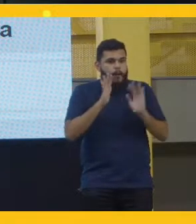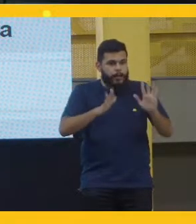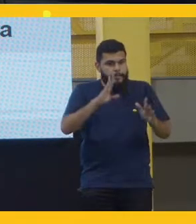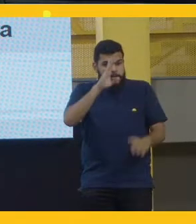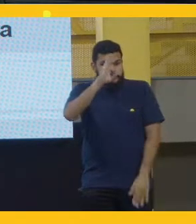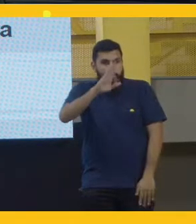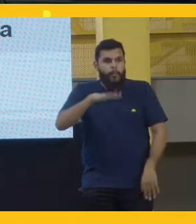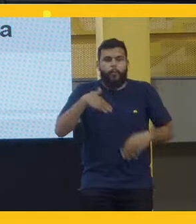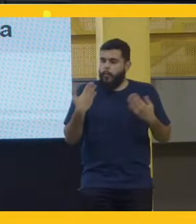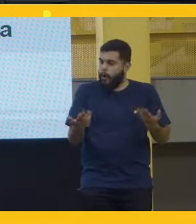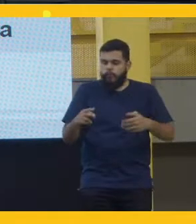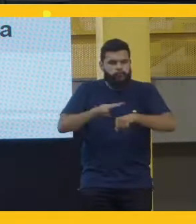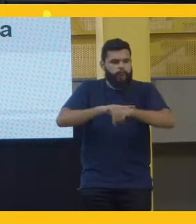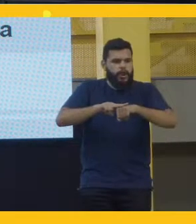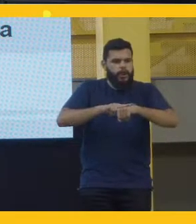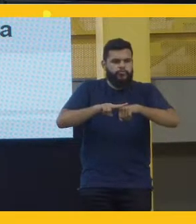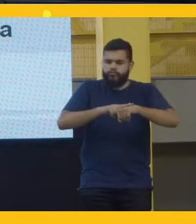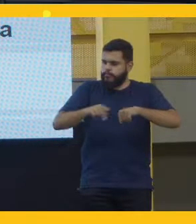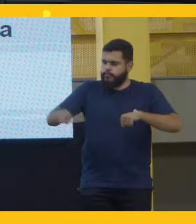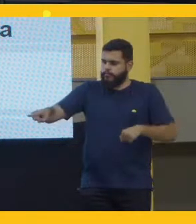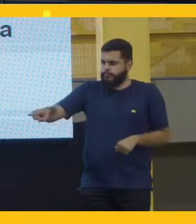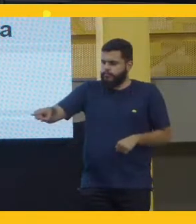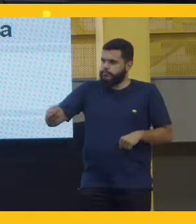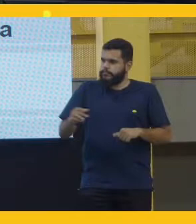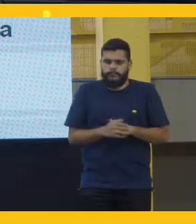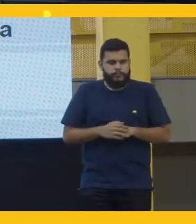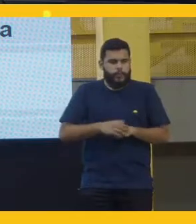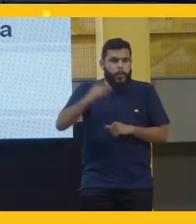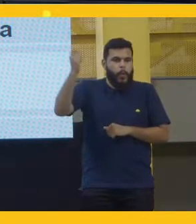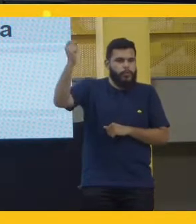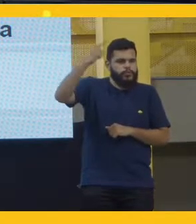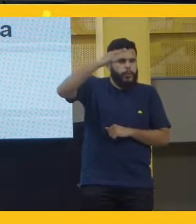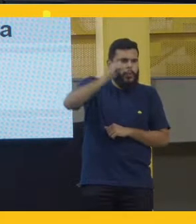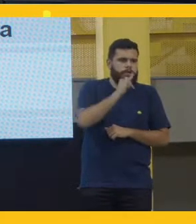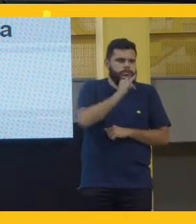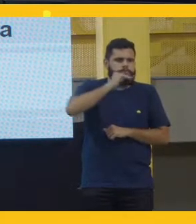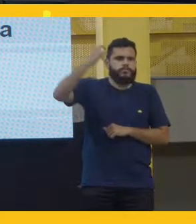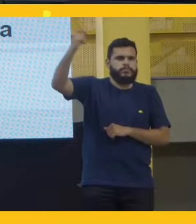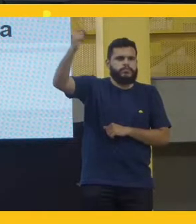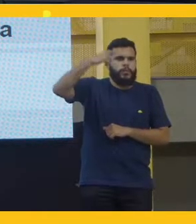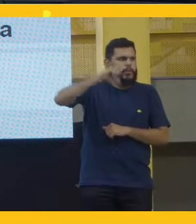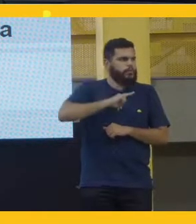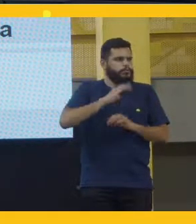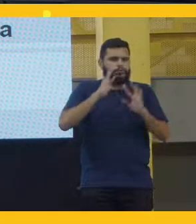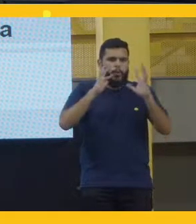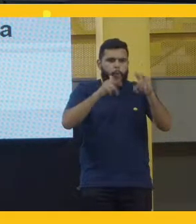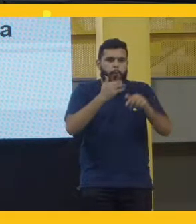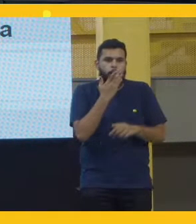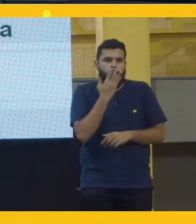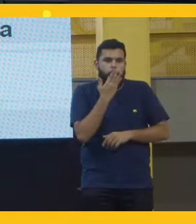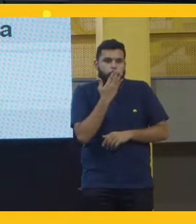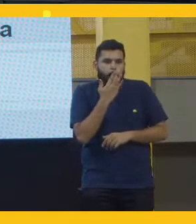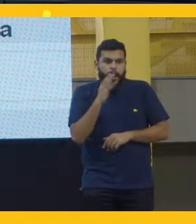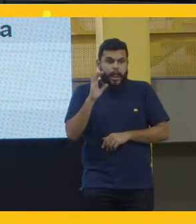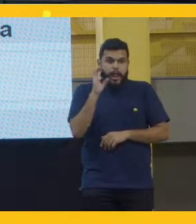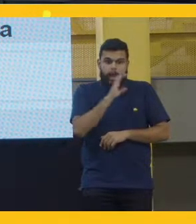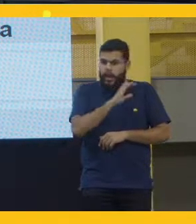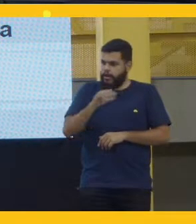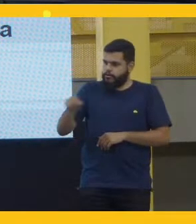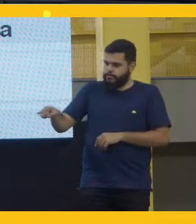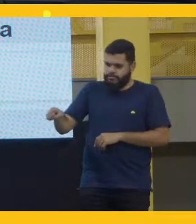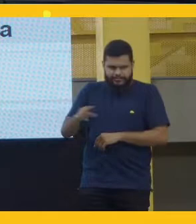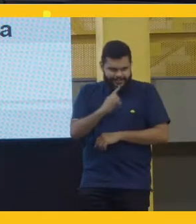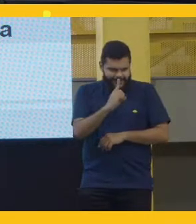mais quem? O verde. O sol, por exemplo, emite todas as cores, só que ele emite um pouquinho mais quem?